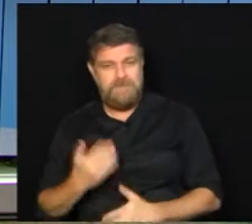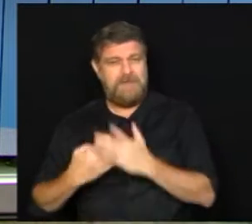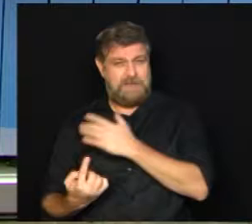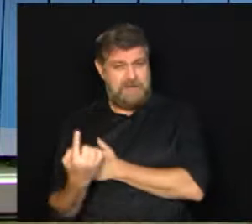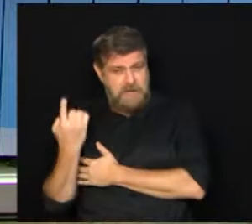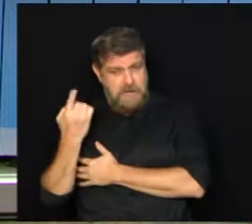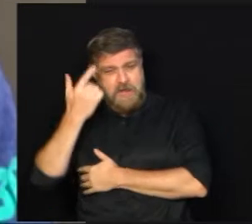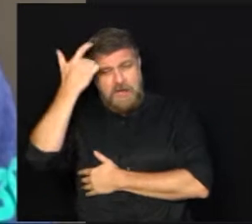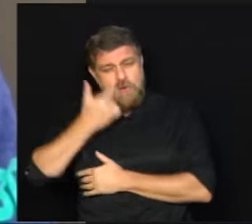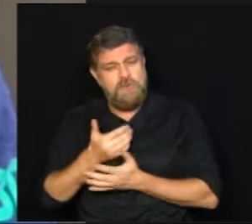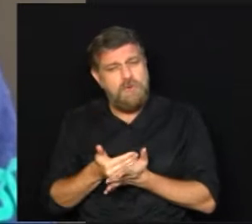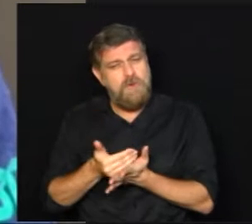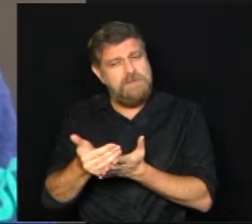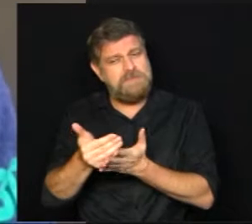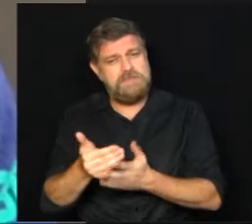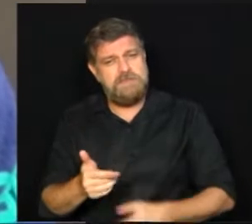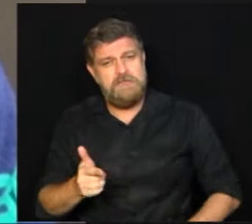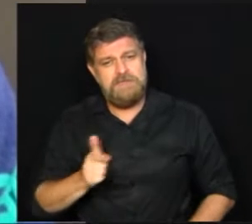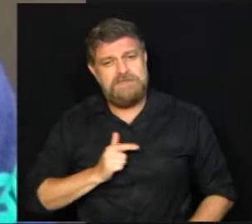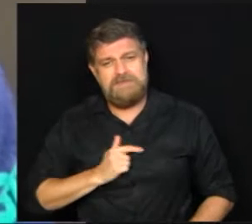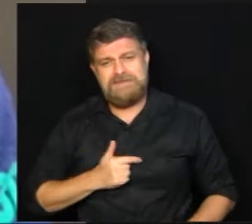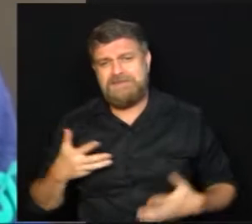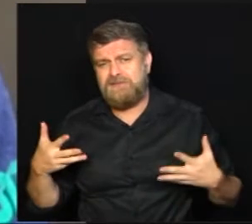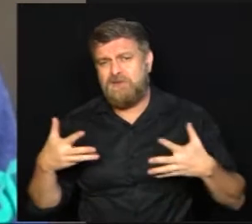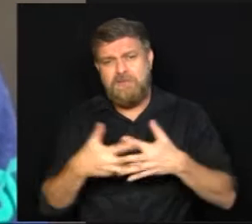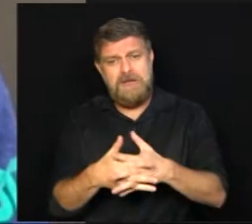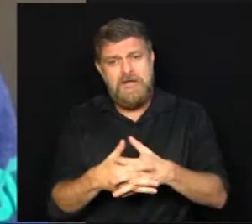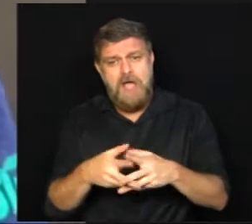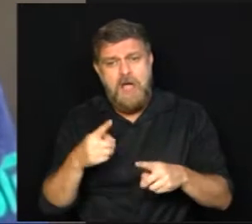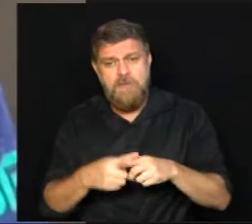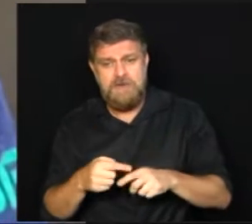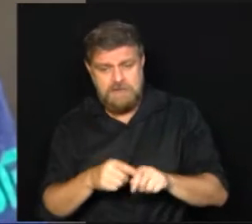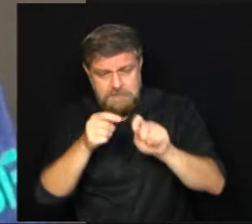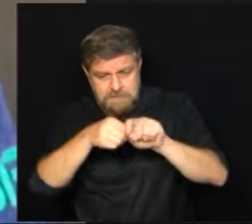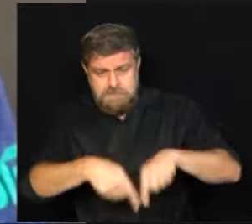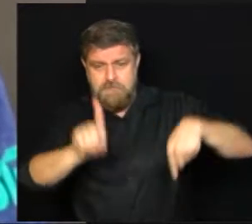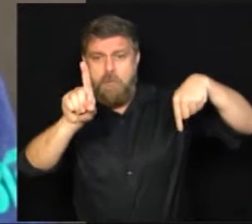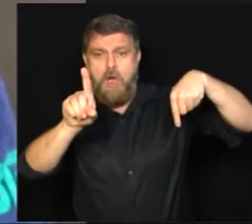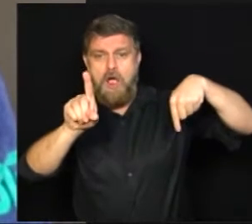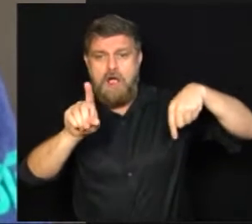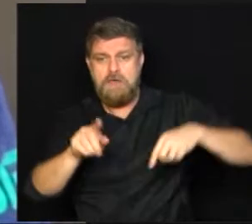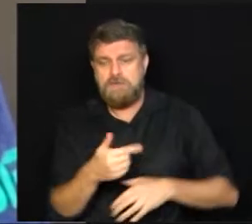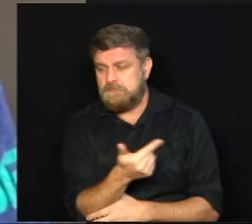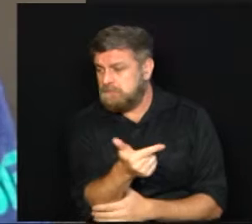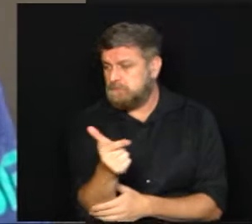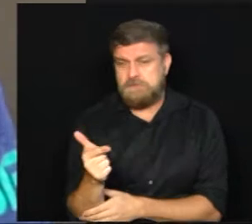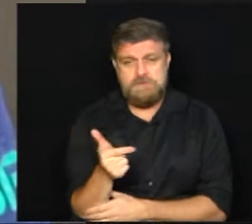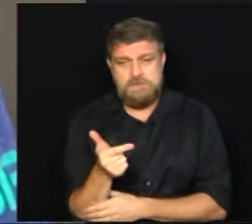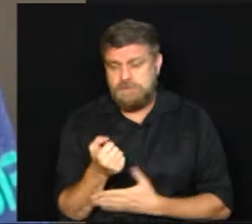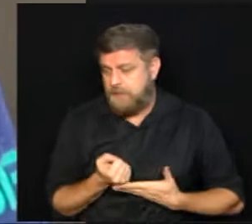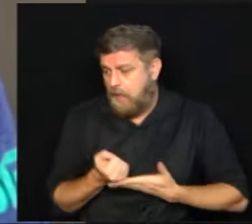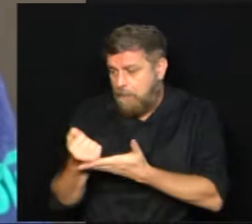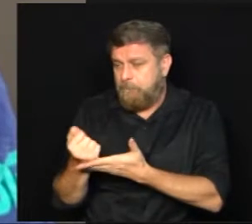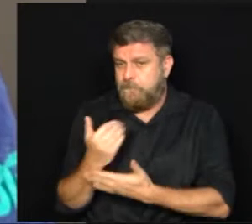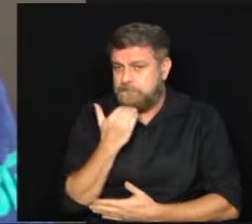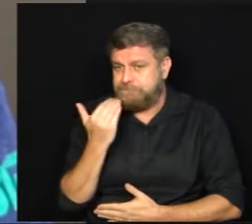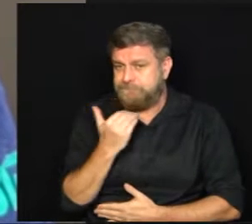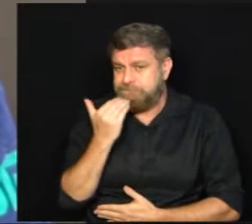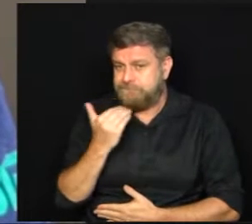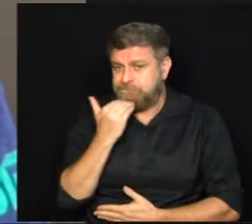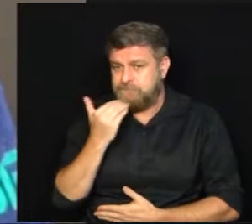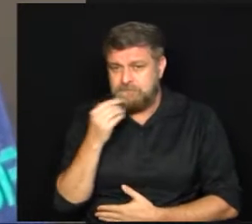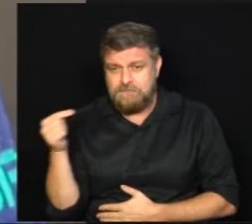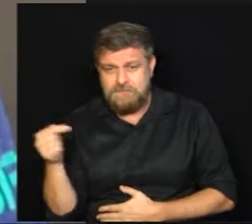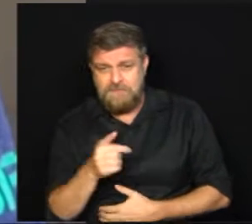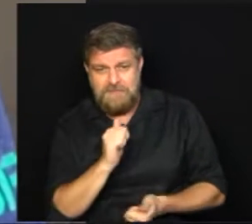que eu comecei, era muito complicado, porque como a ginástica não tinha o apoio que tem hoje em dia, era um esporte